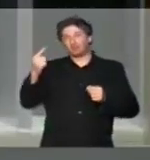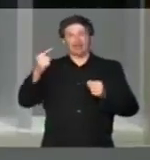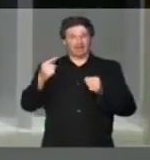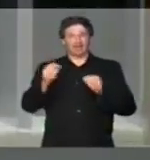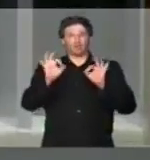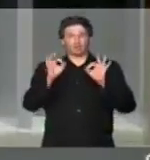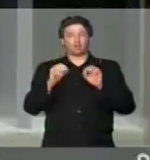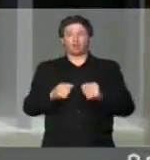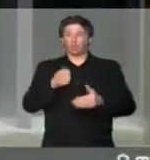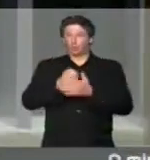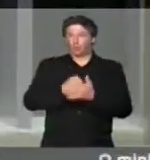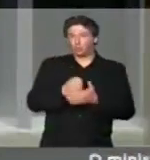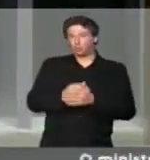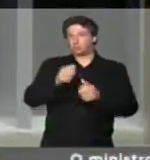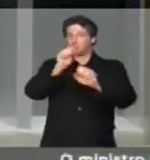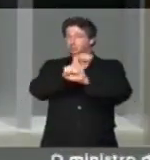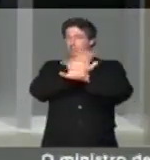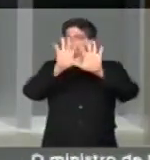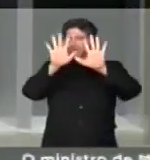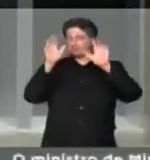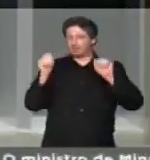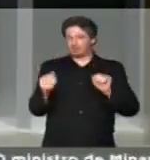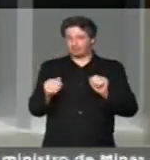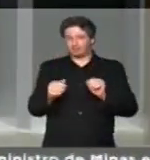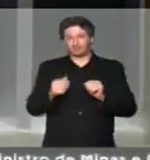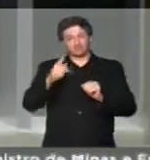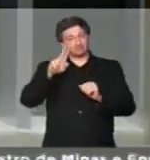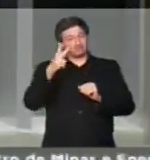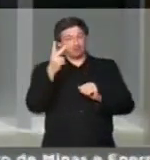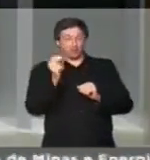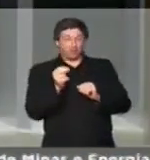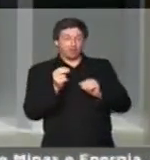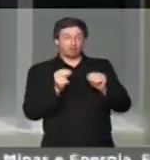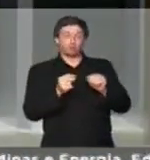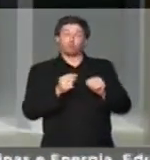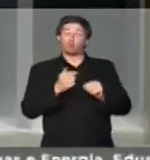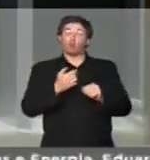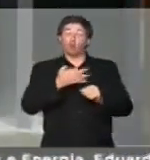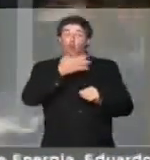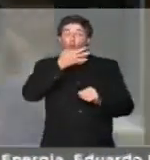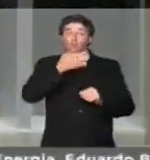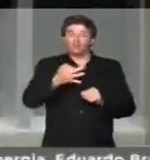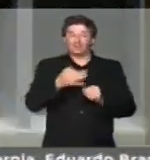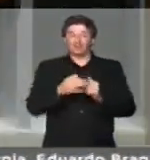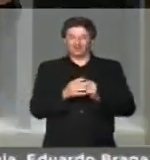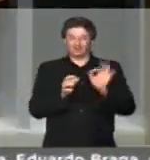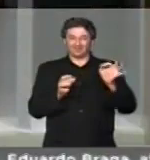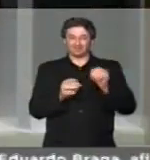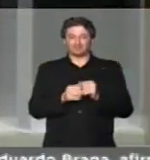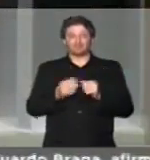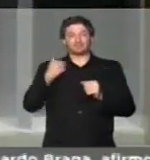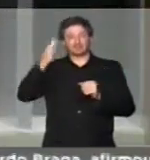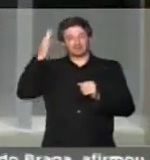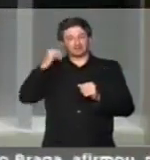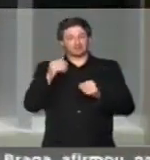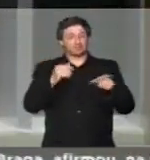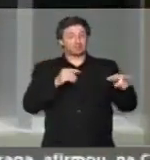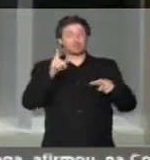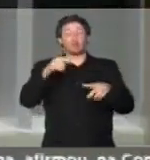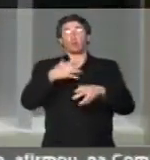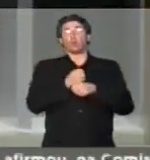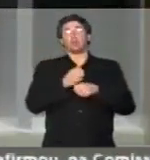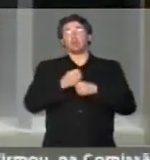causas transparência e Paulinho voto de opinião portanto você que agora que é um